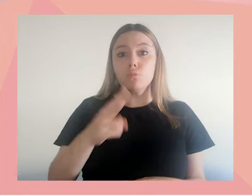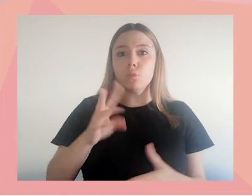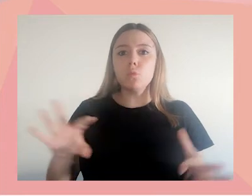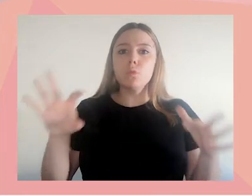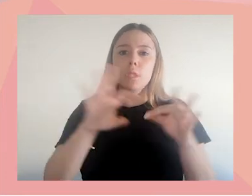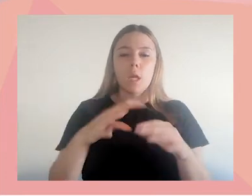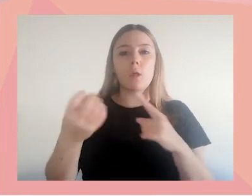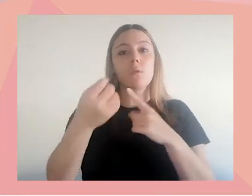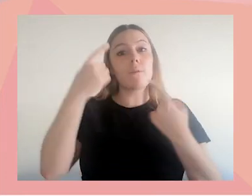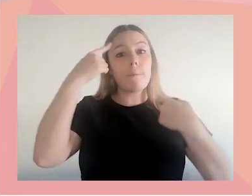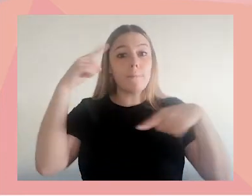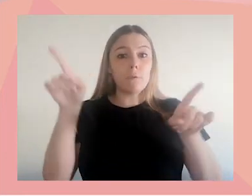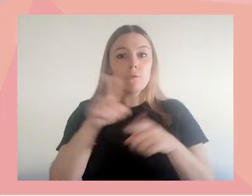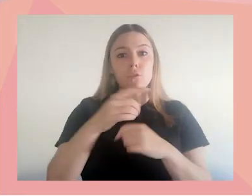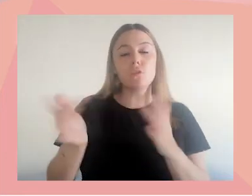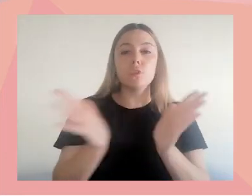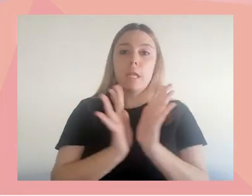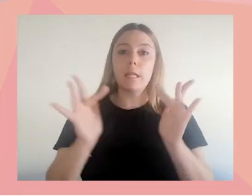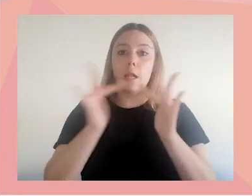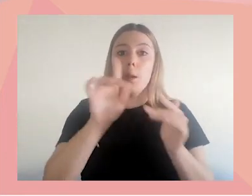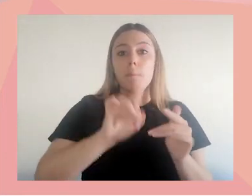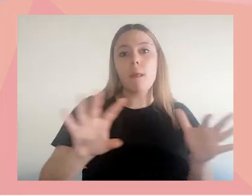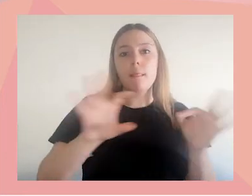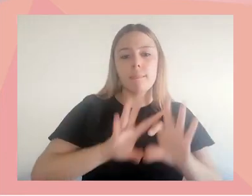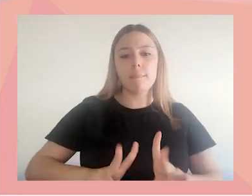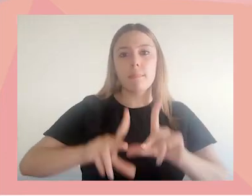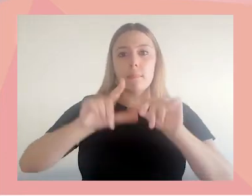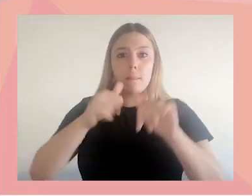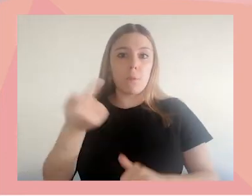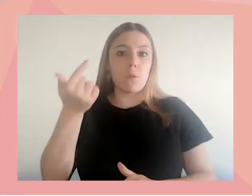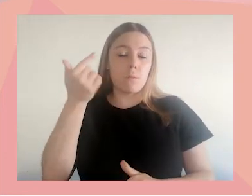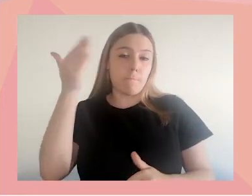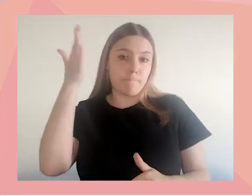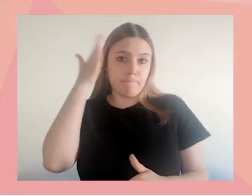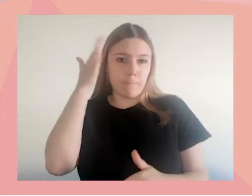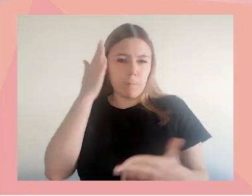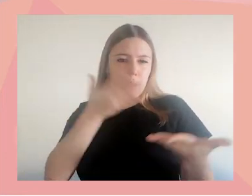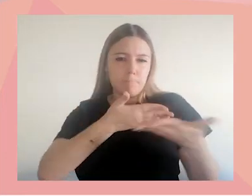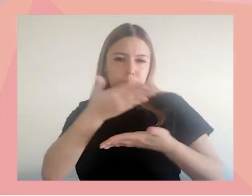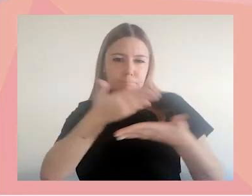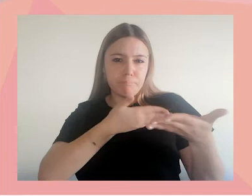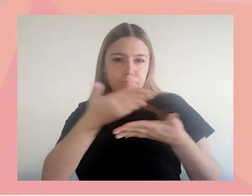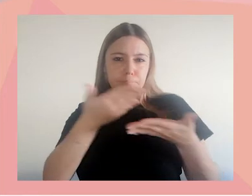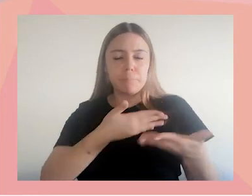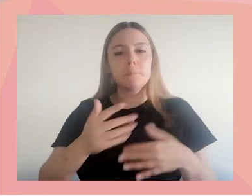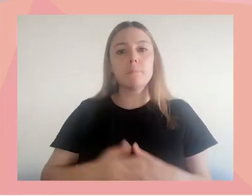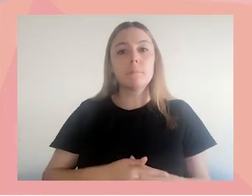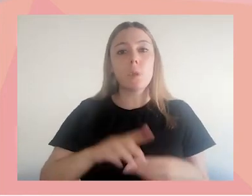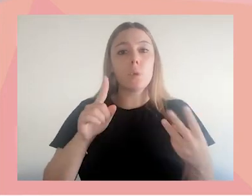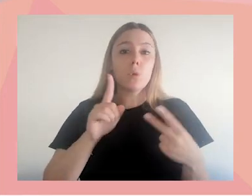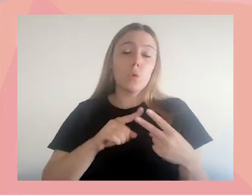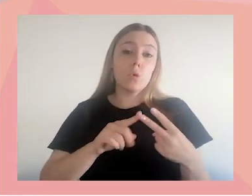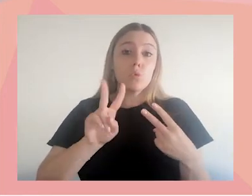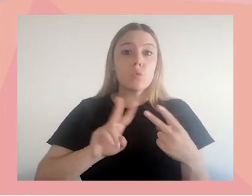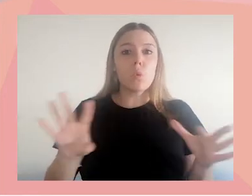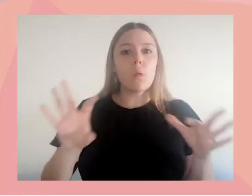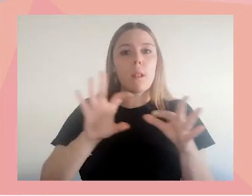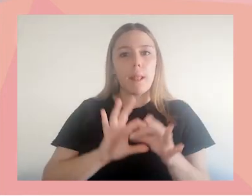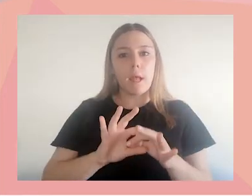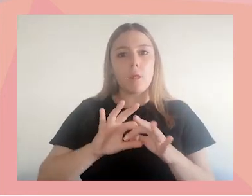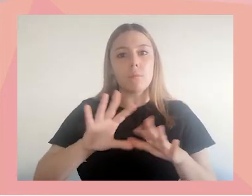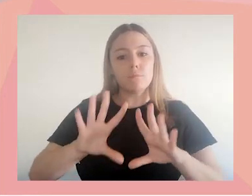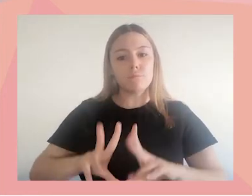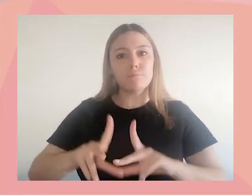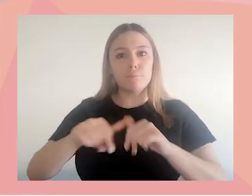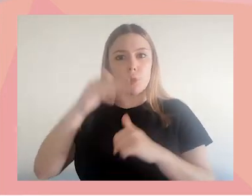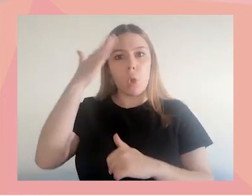módulos de formação de professores online, o primeiro ao nível do desenvolvimento de competências de interpretação e de relacionamento, e o segundo relacionado com